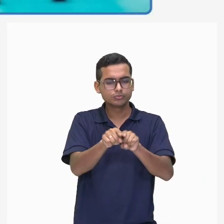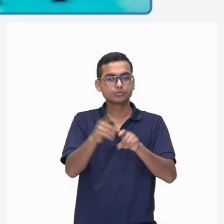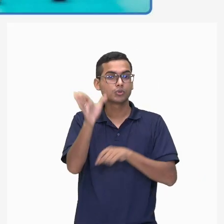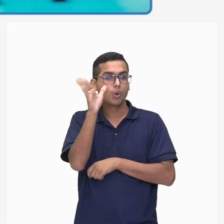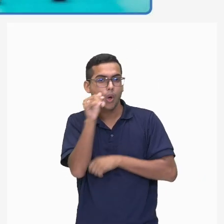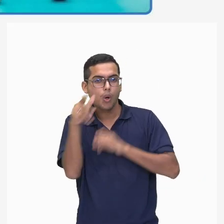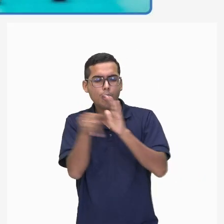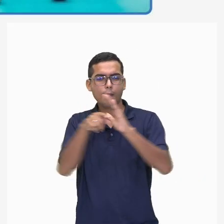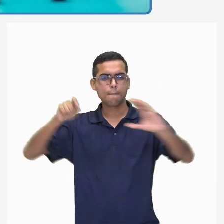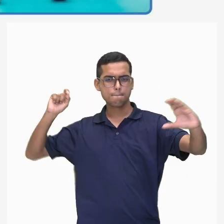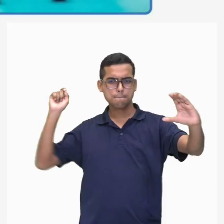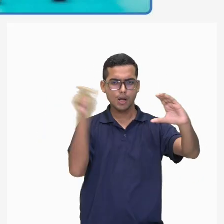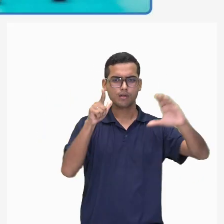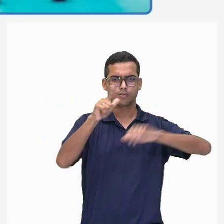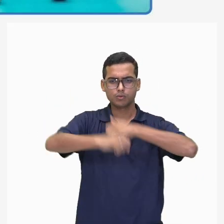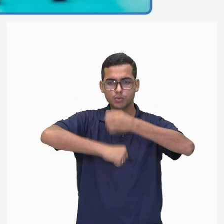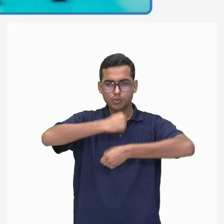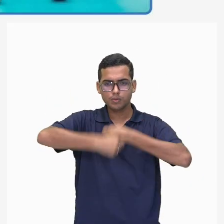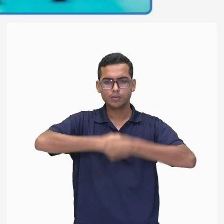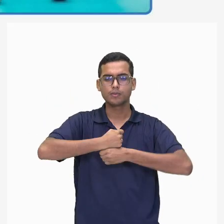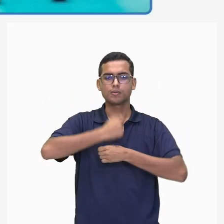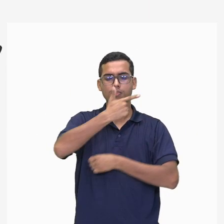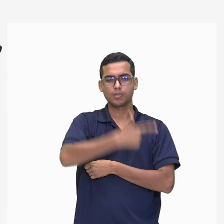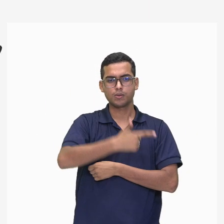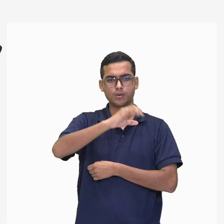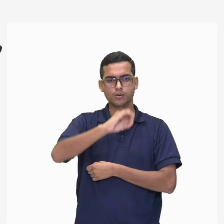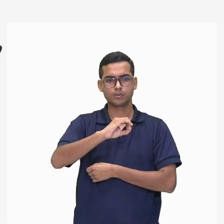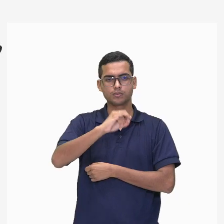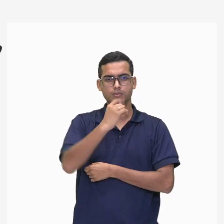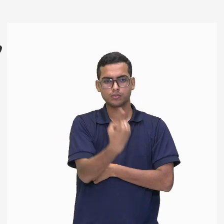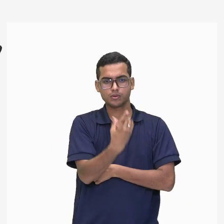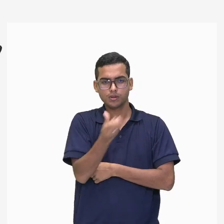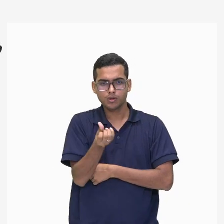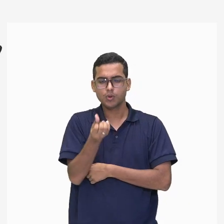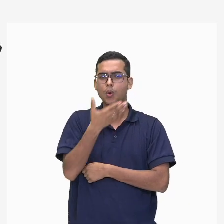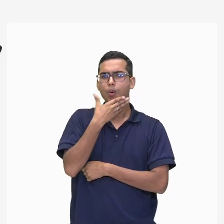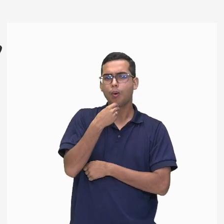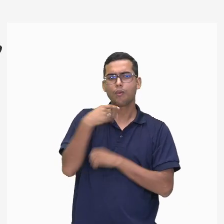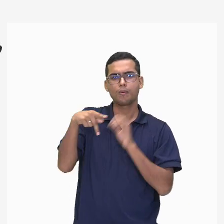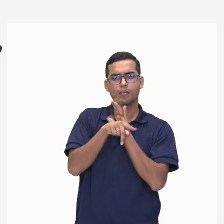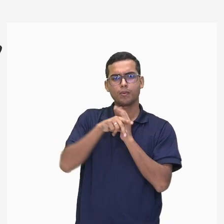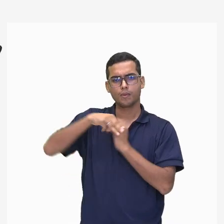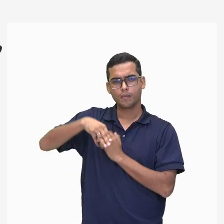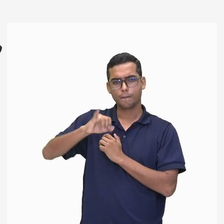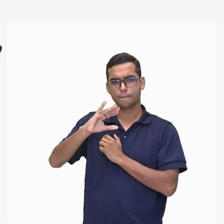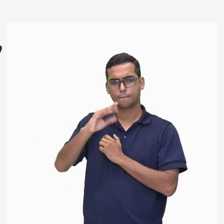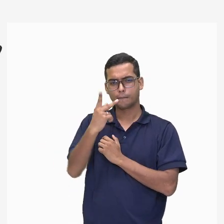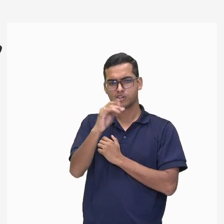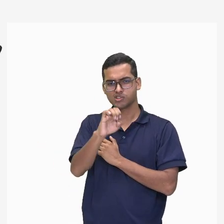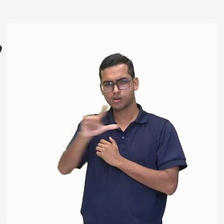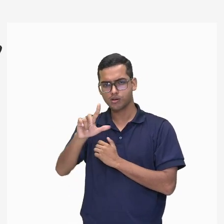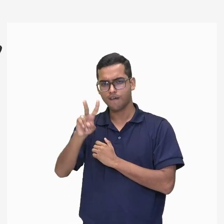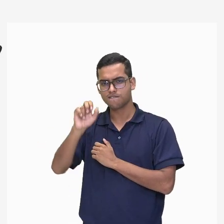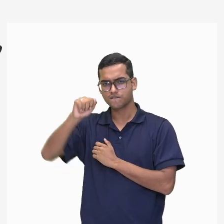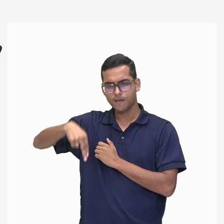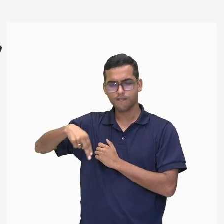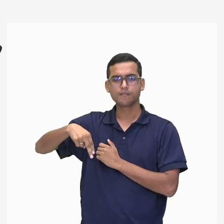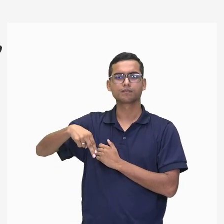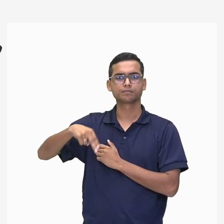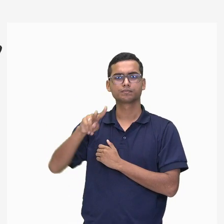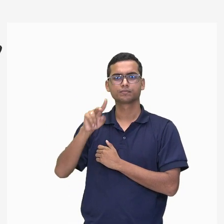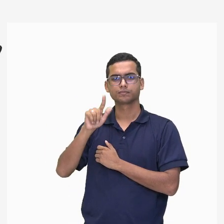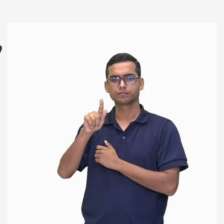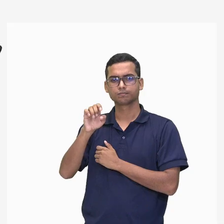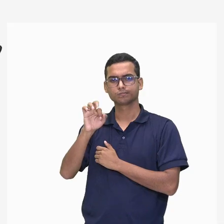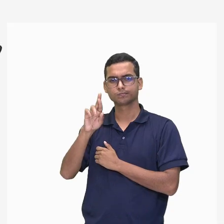também. Em 2016, o jogador Michael van Gerwen alcançou a pontuação máxima